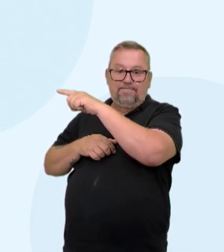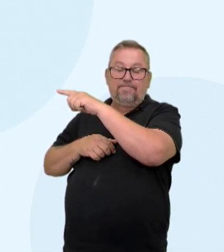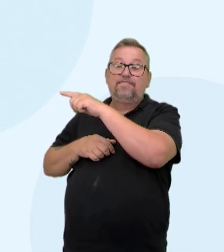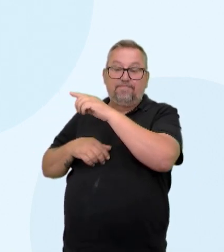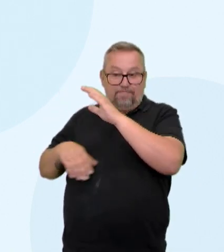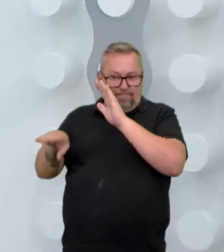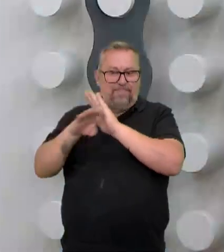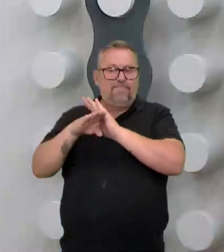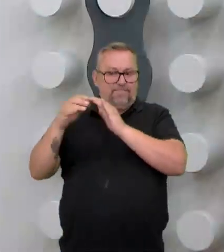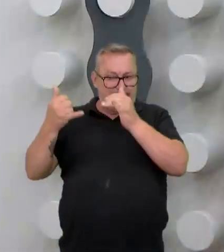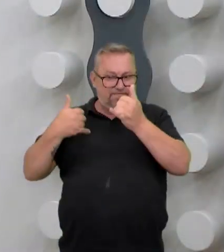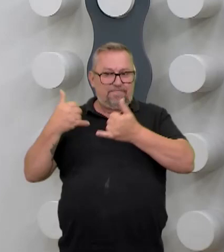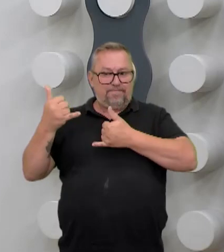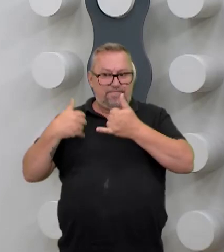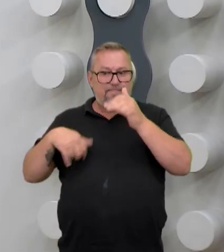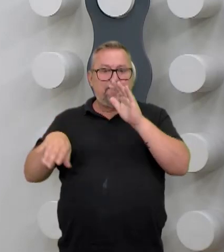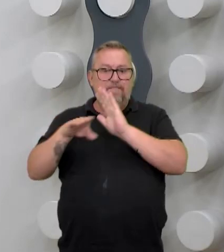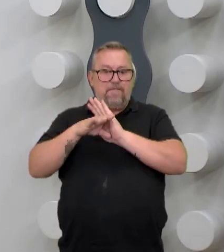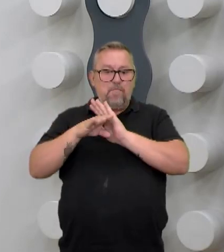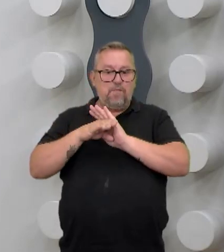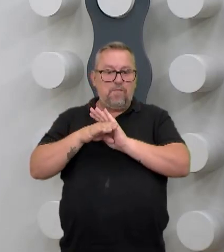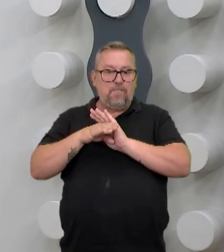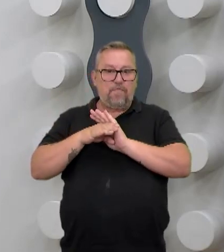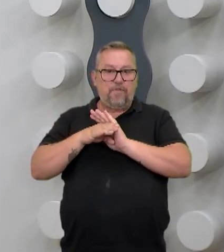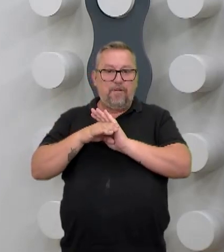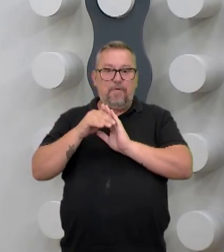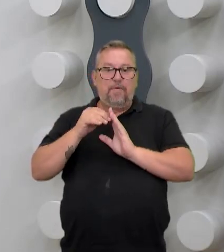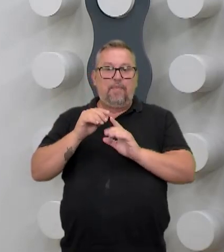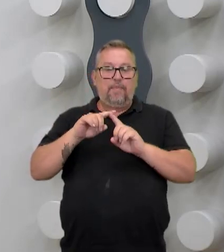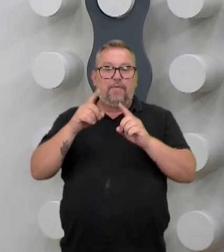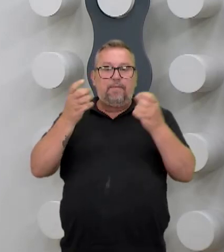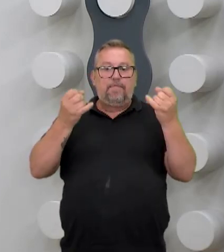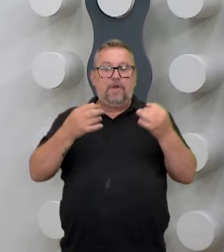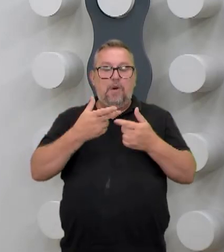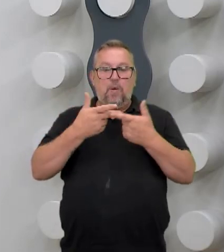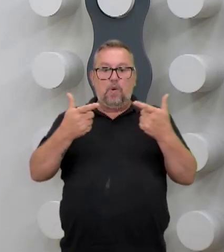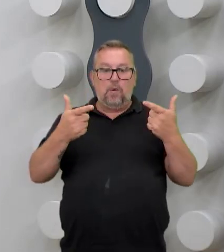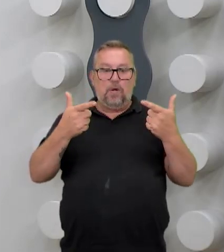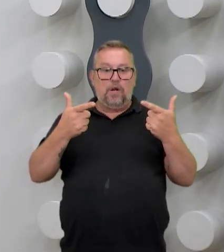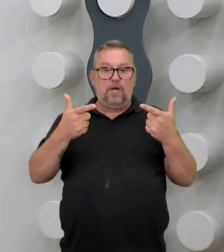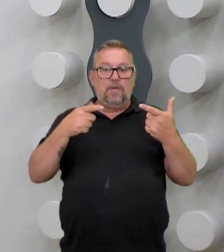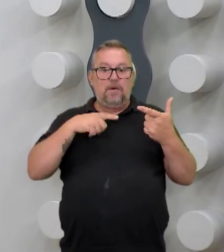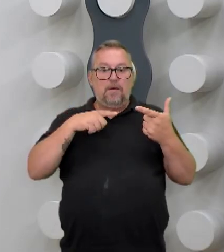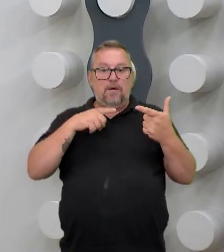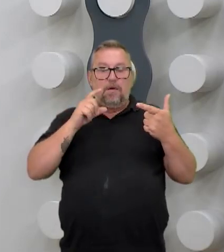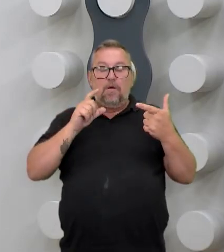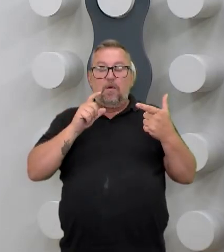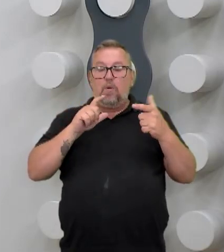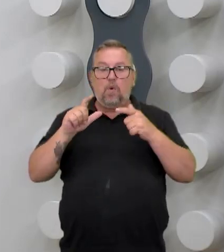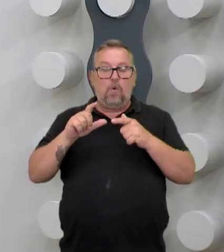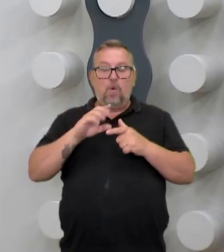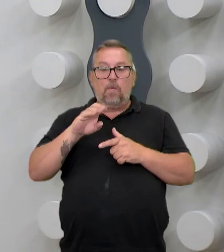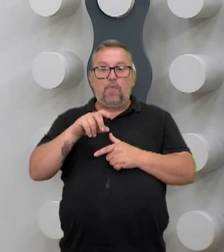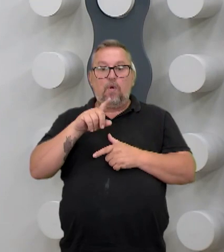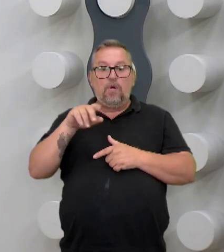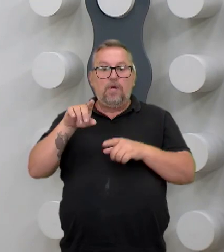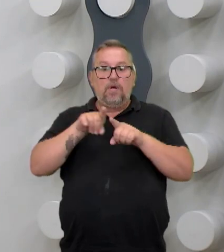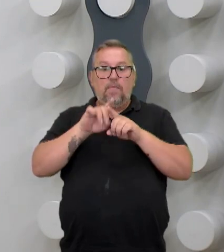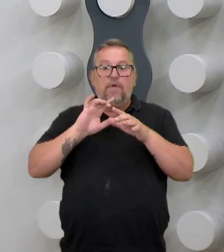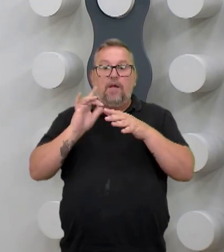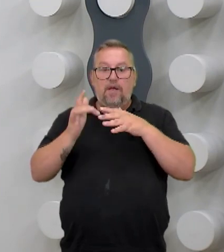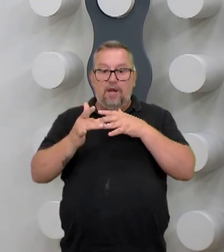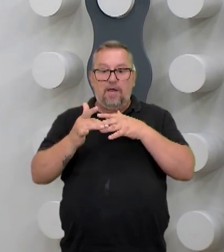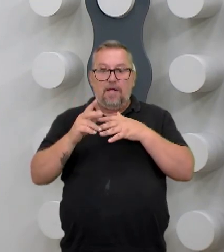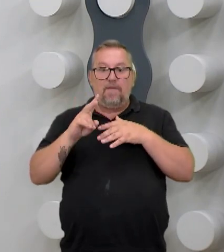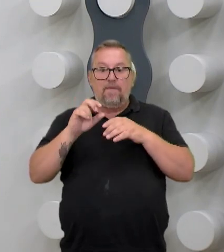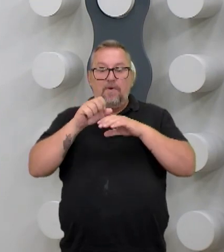chega. Se você colocar lá na lupinha, clicar qualquer coisa, em qualquer lugar que você tiver, qualquer blog, qualquer site, qualquer rede social, vai